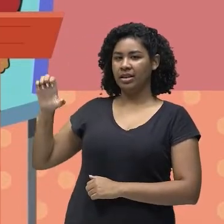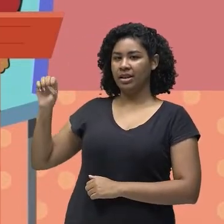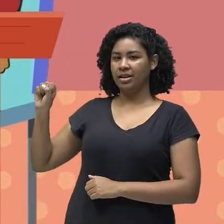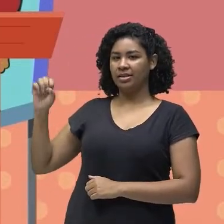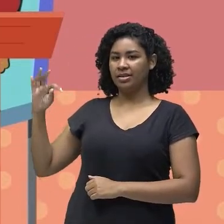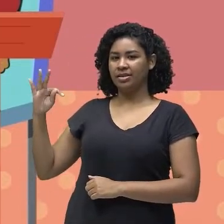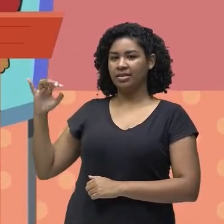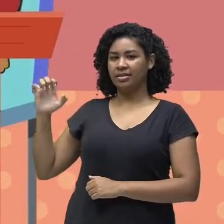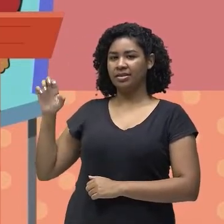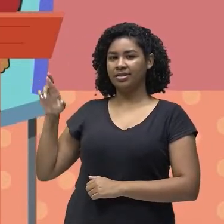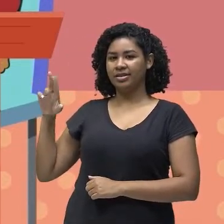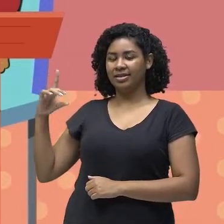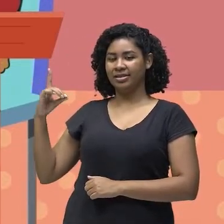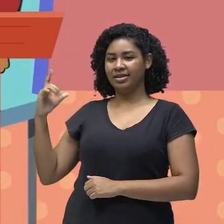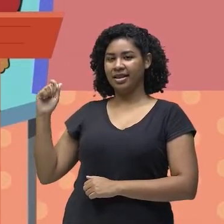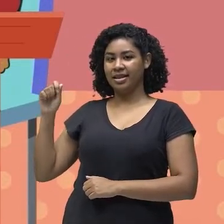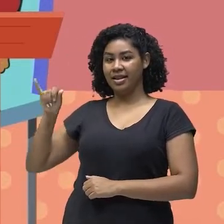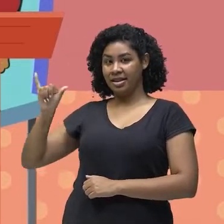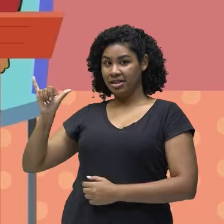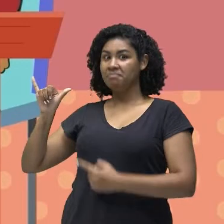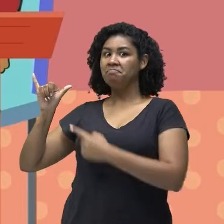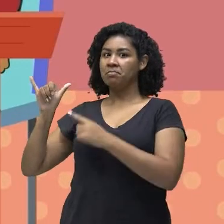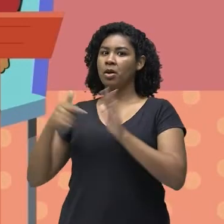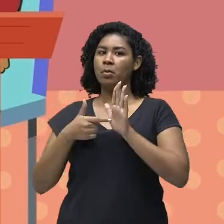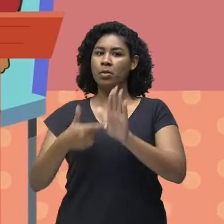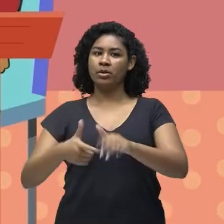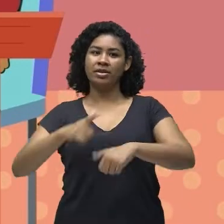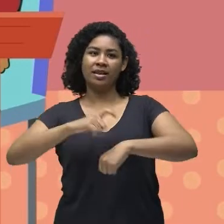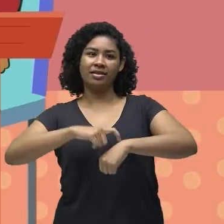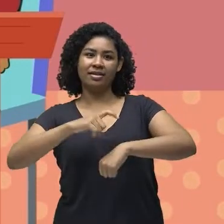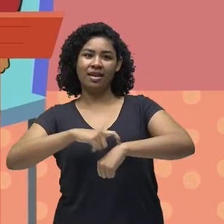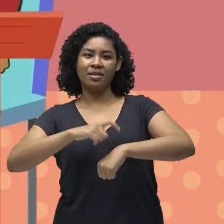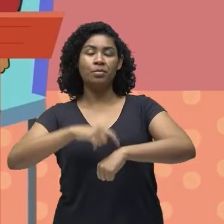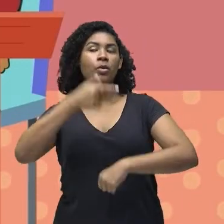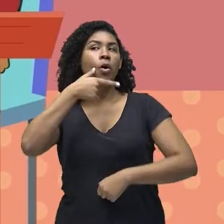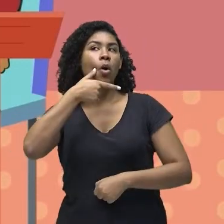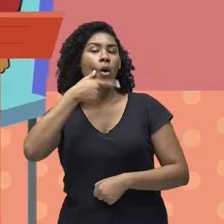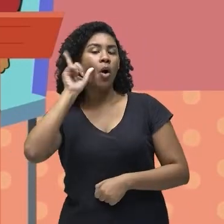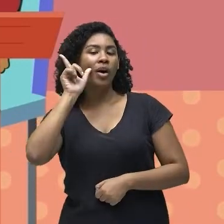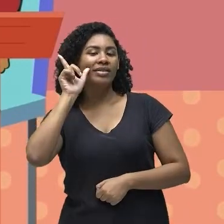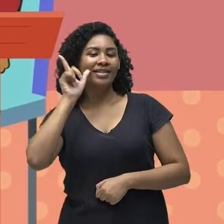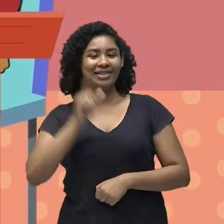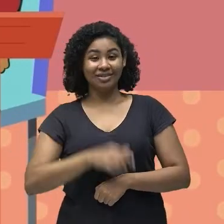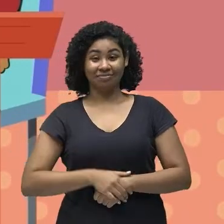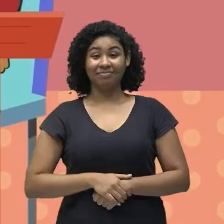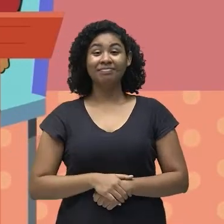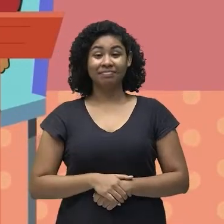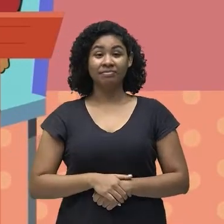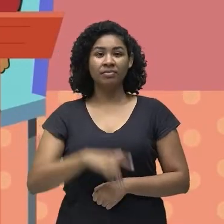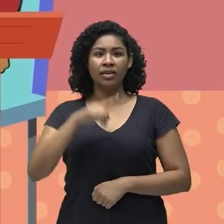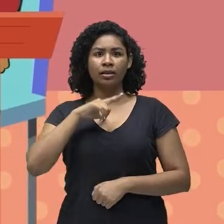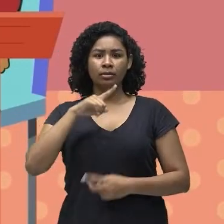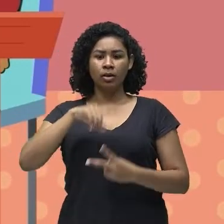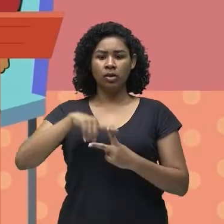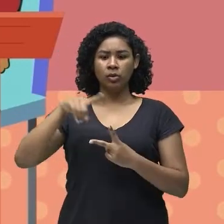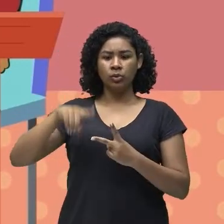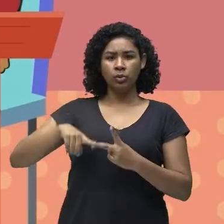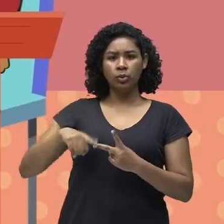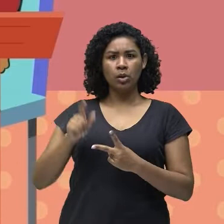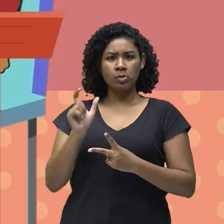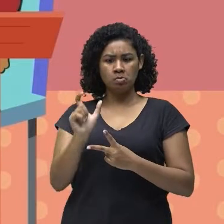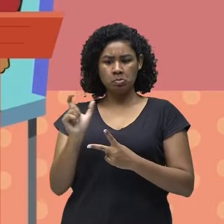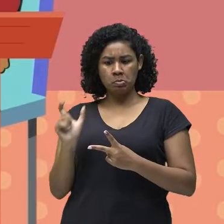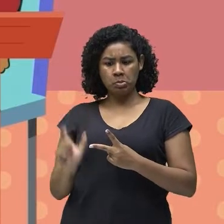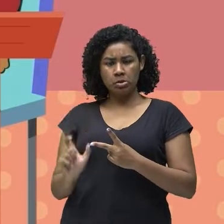Que são as expressões de tempo. Yesterday significa ontem. E tem duas palavras destacadas ali. Tem